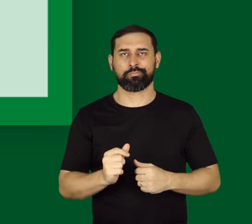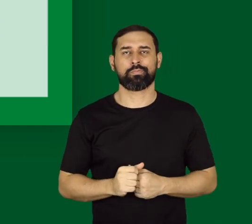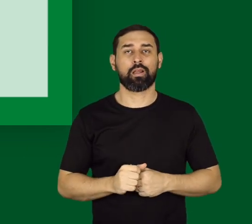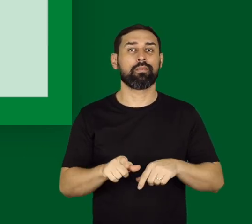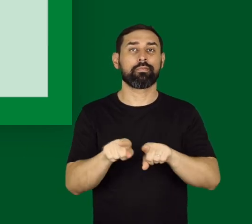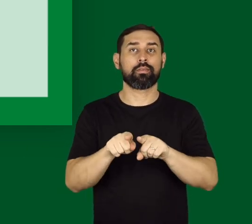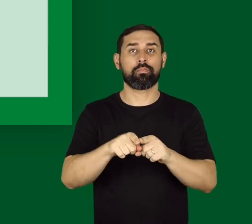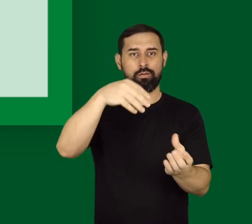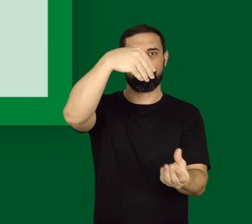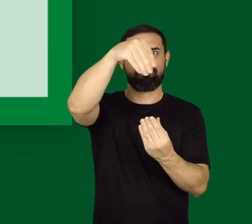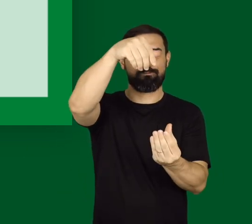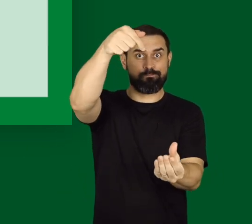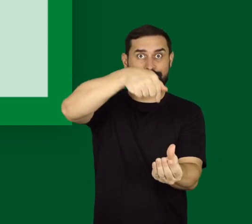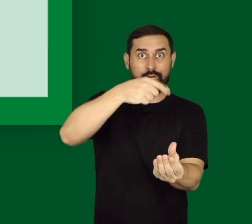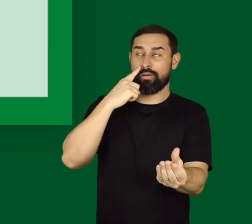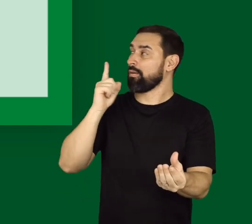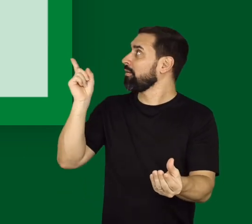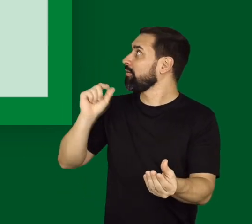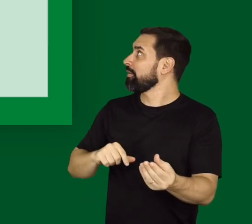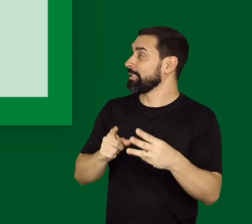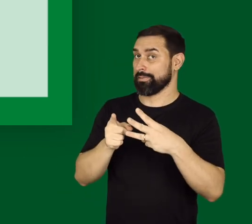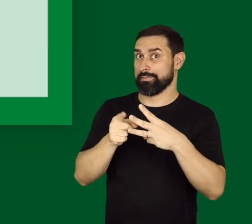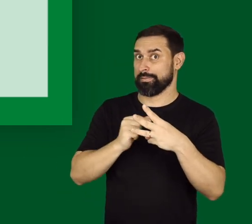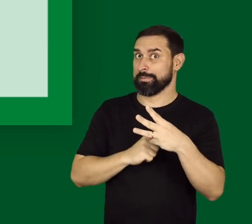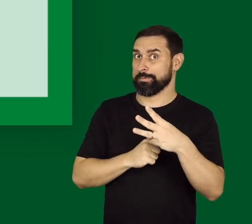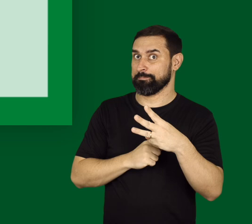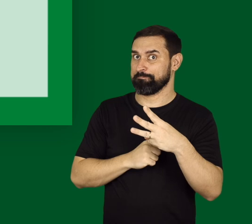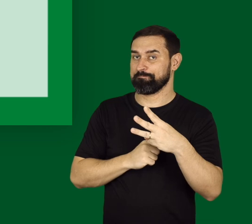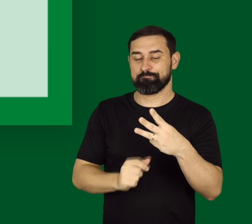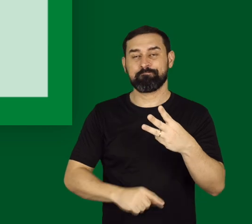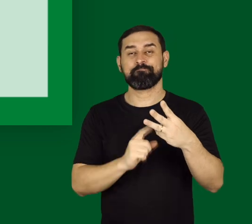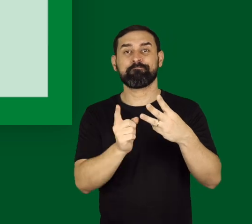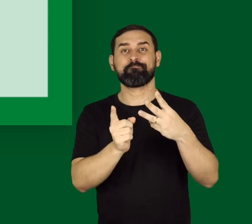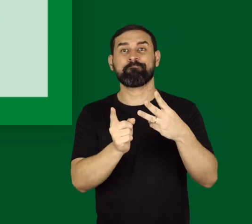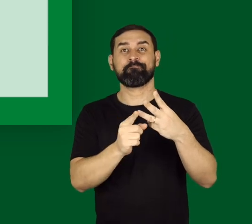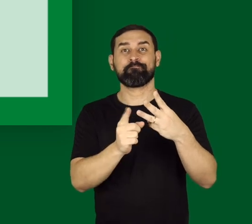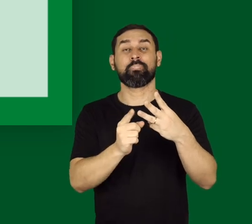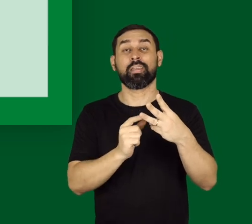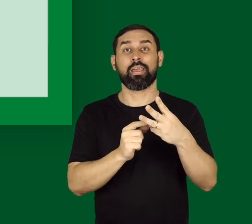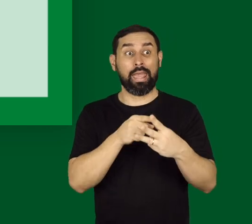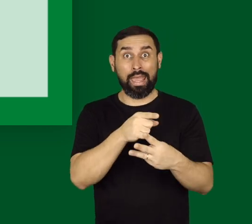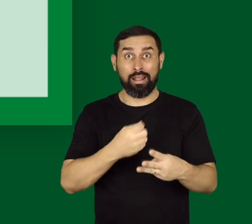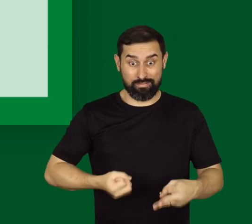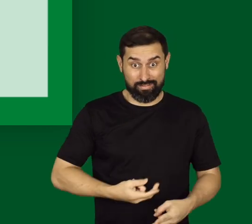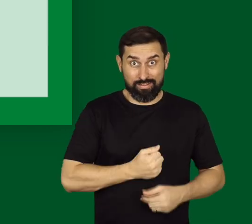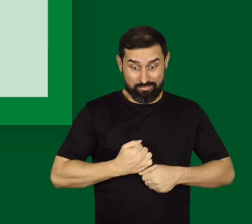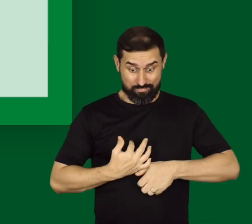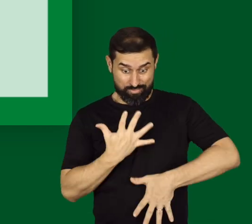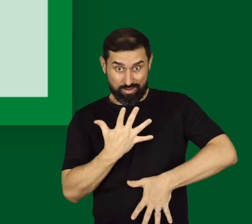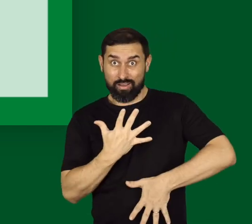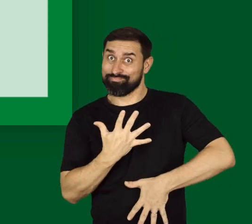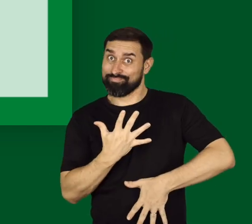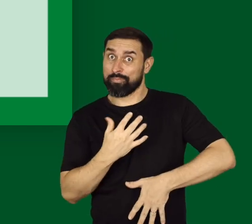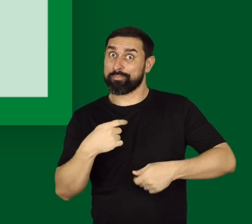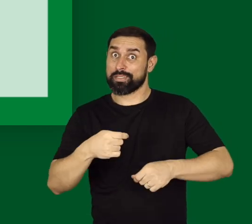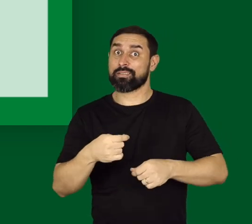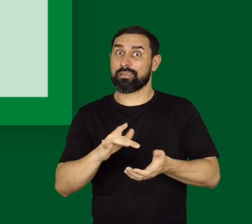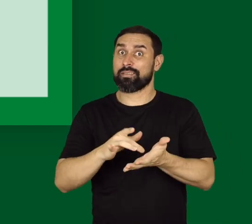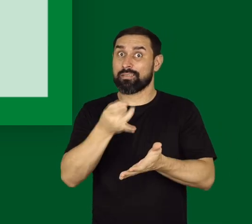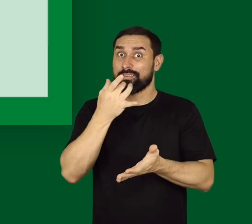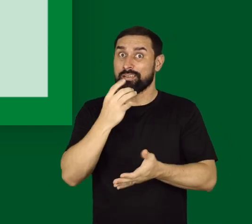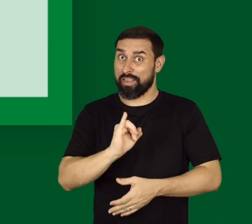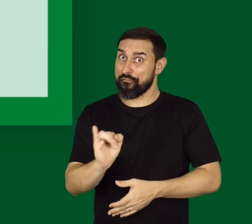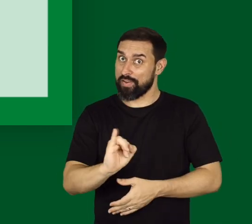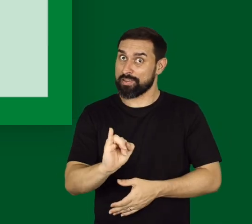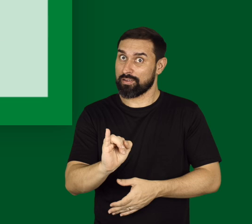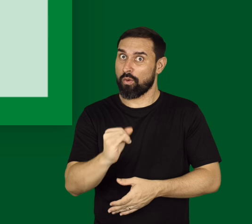criança grave, a expansão com cristalóide isotônico EV rápido e não pode esquecer que, como